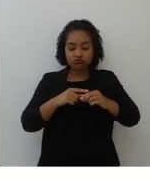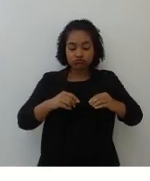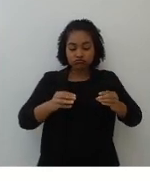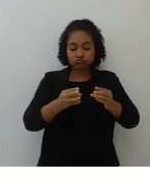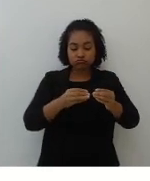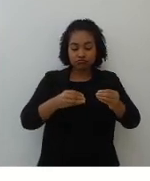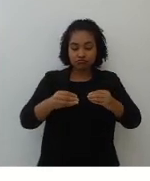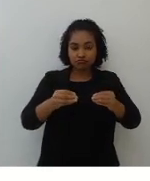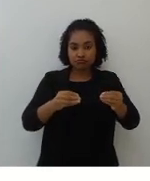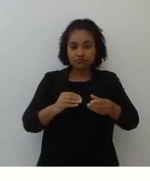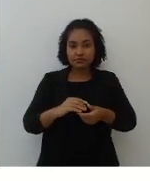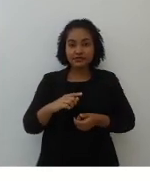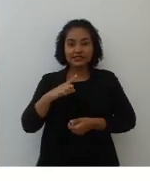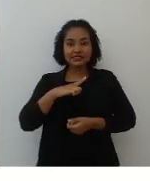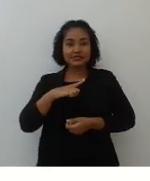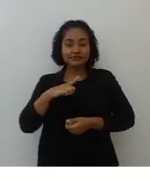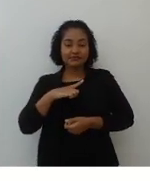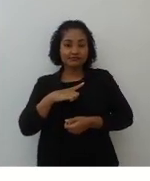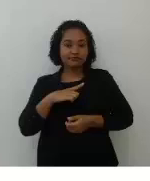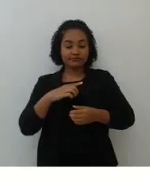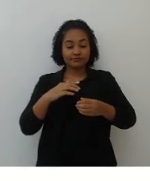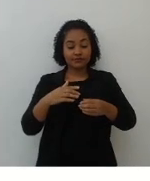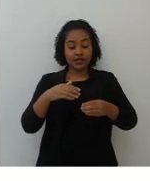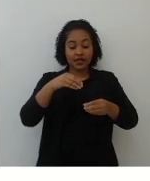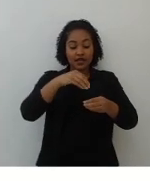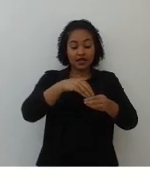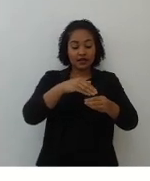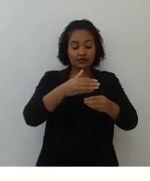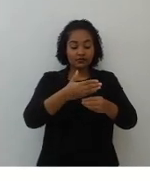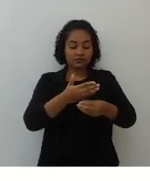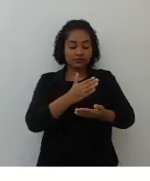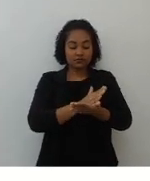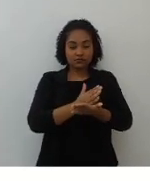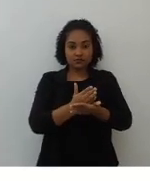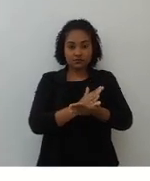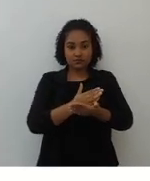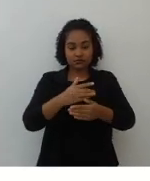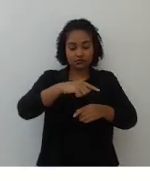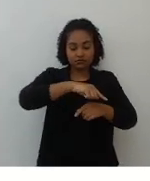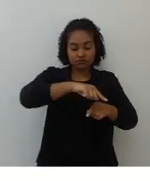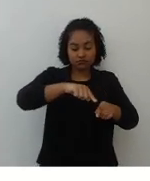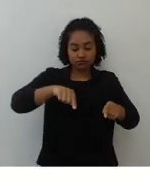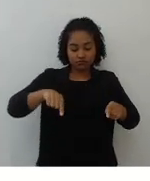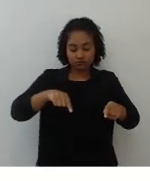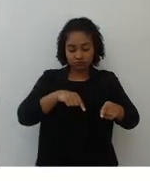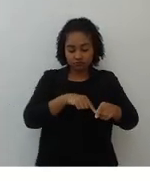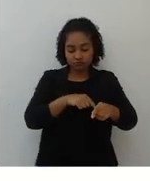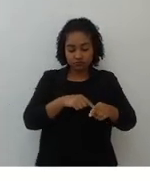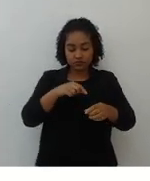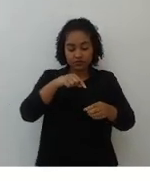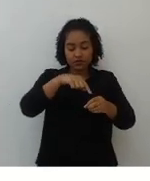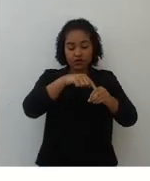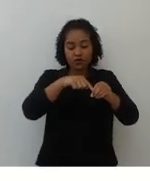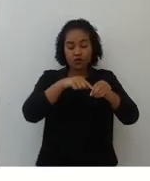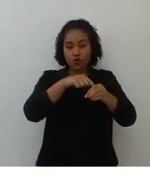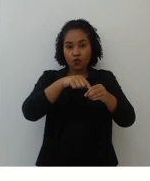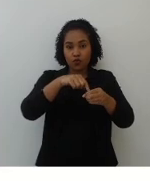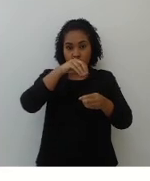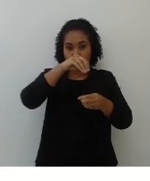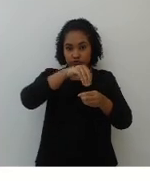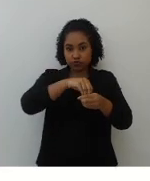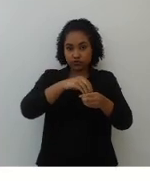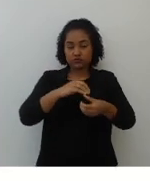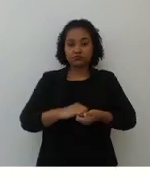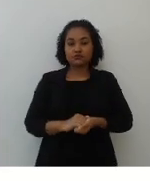uma célula que fica entre a membrana e o núcleo. Essa parte da célula a gente tem como se fosse a parte interna